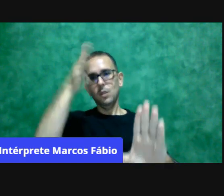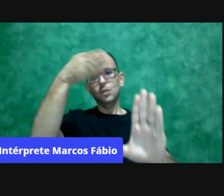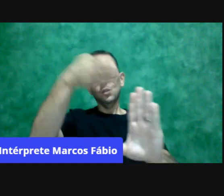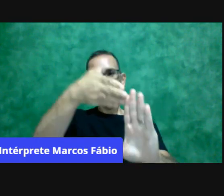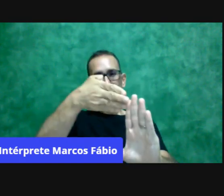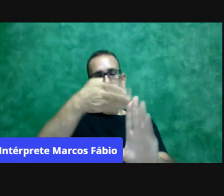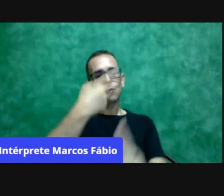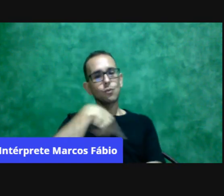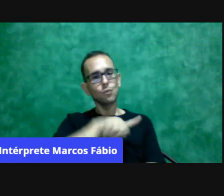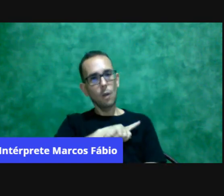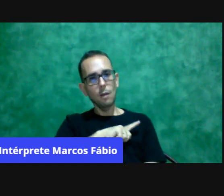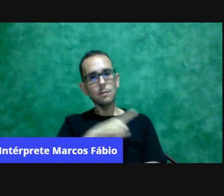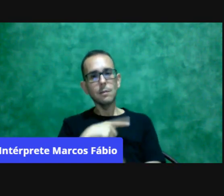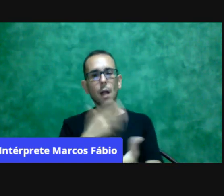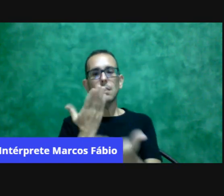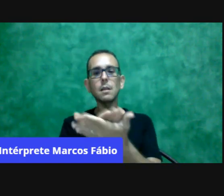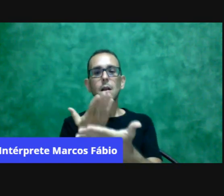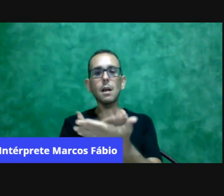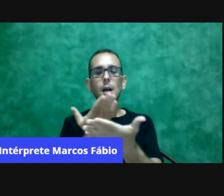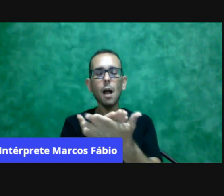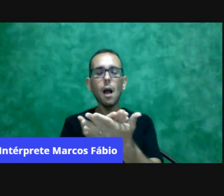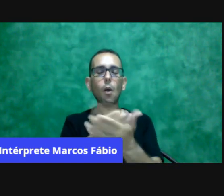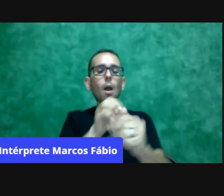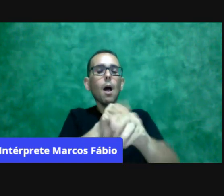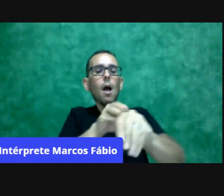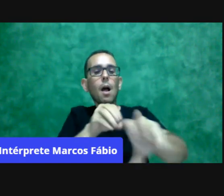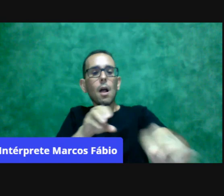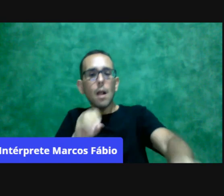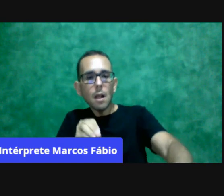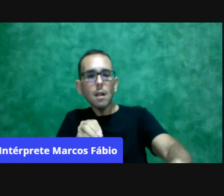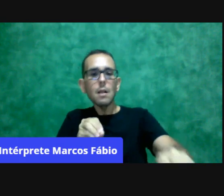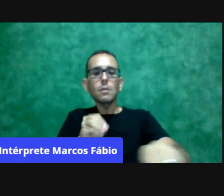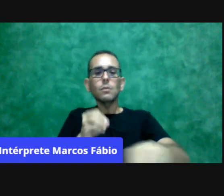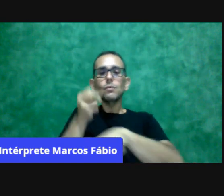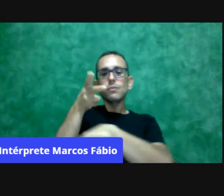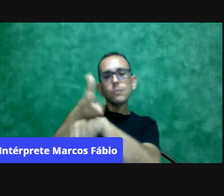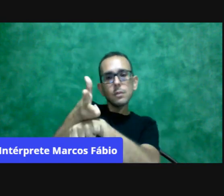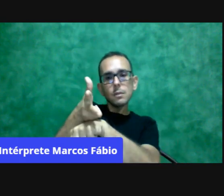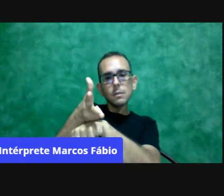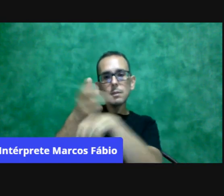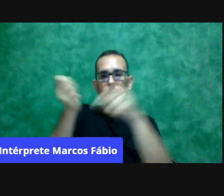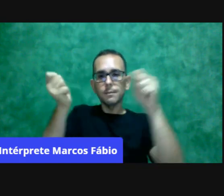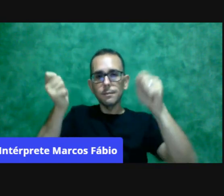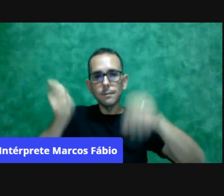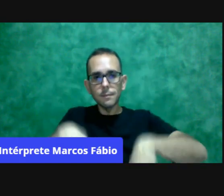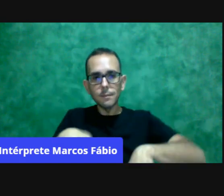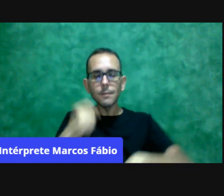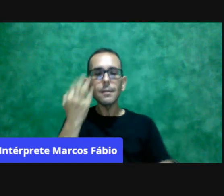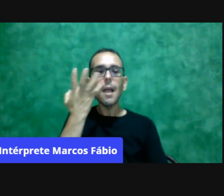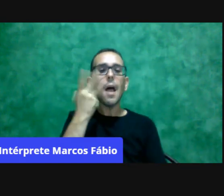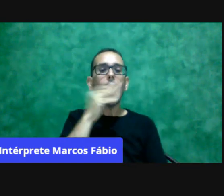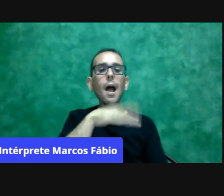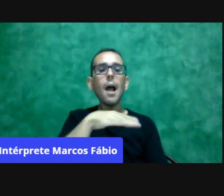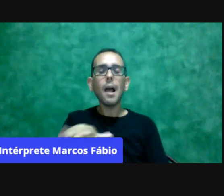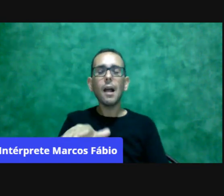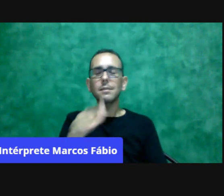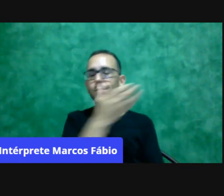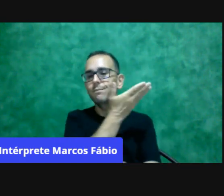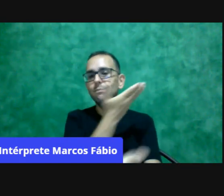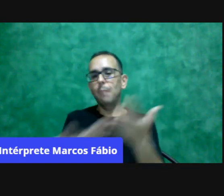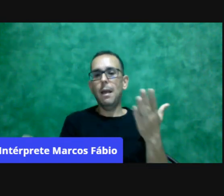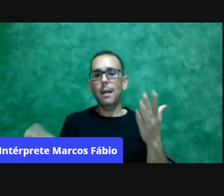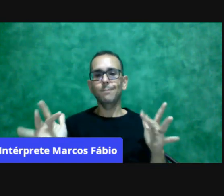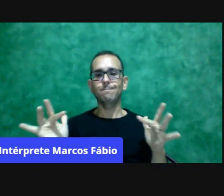estar trabalhando com as aulas remotas, estar trabalhando com os vídeos, é que a criança não perca o vínculo